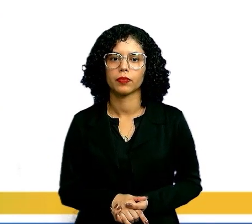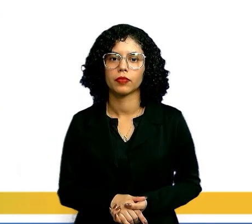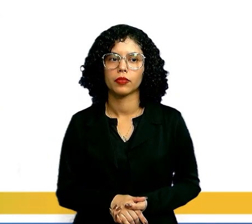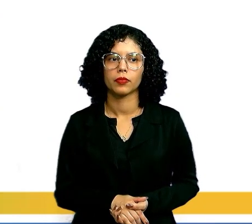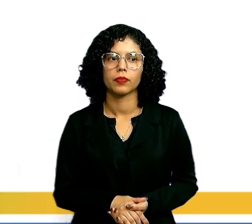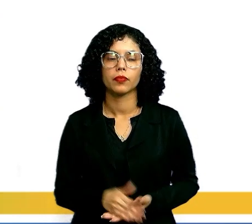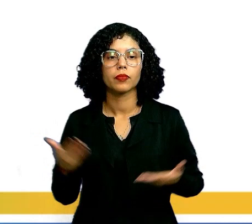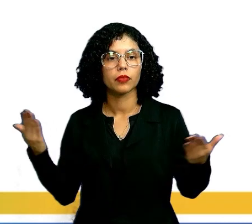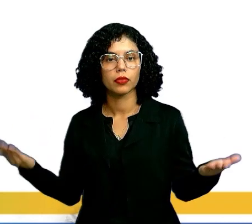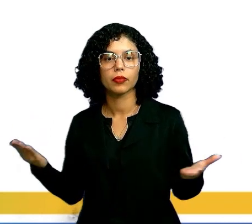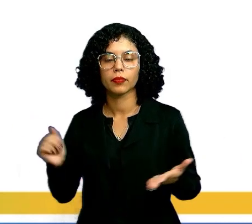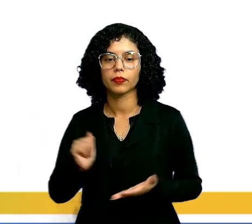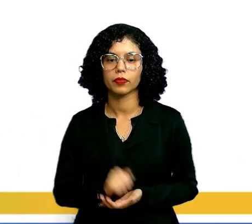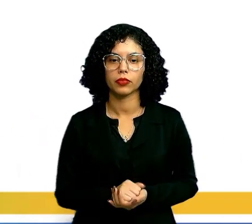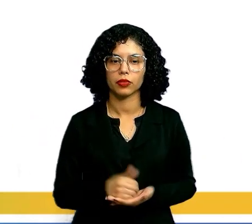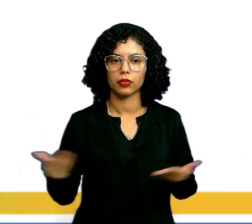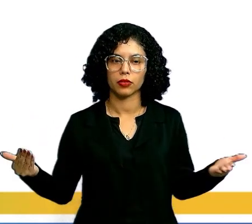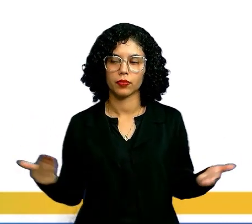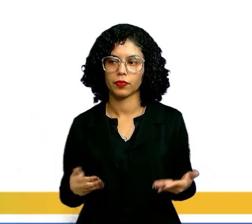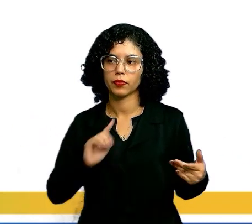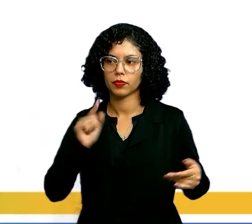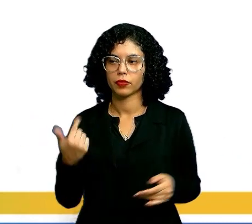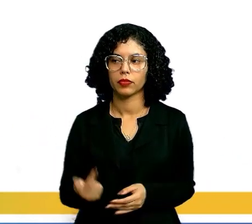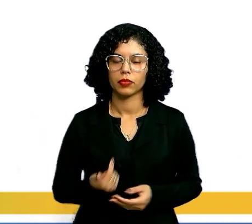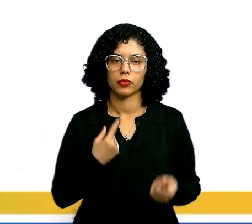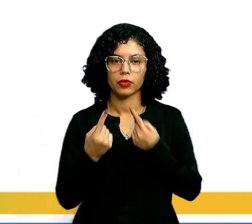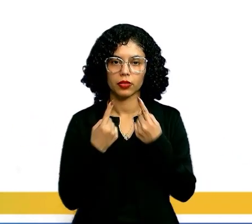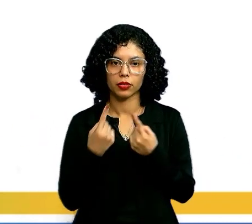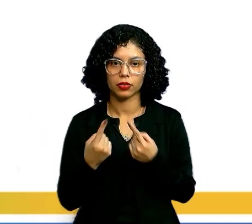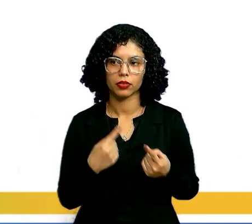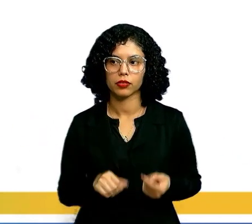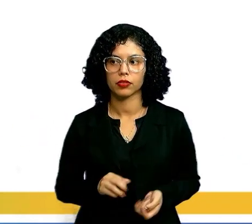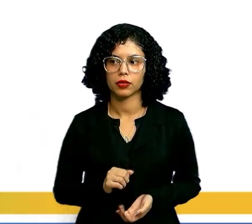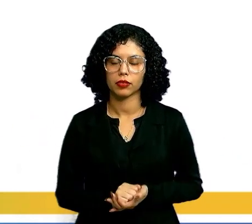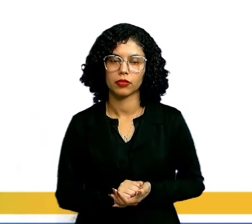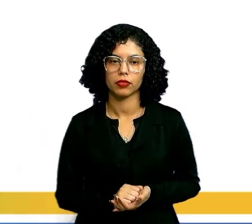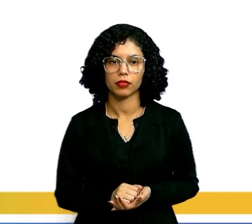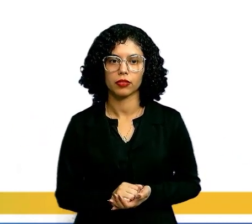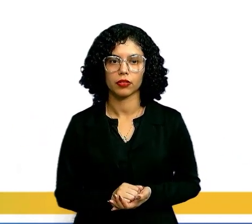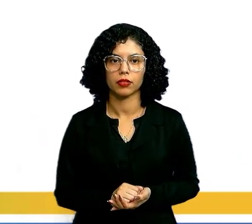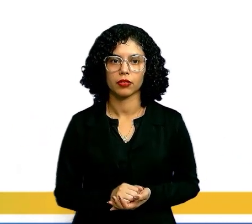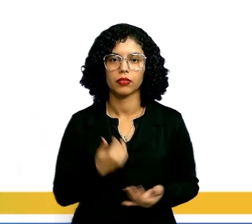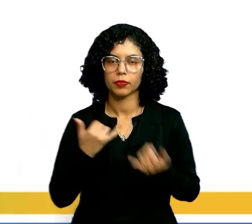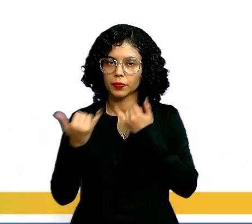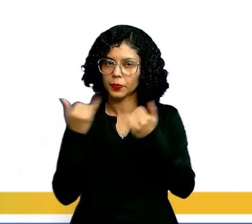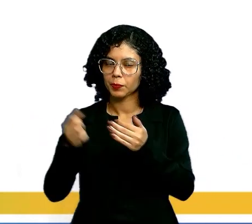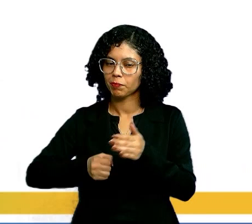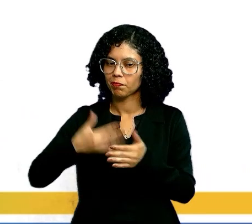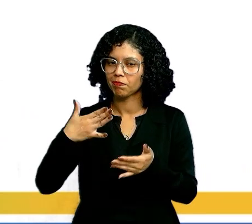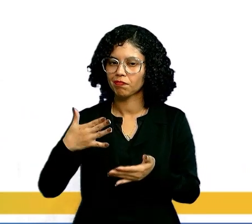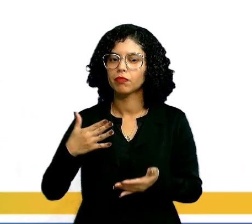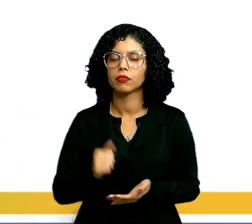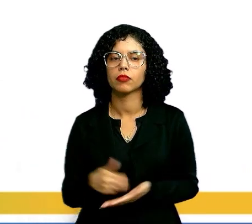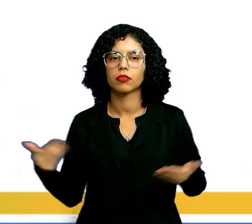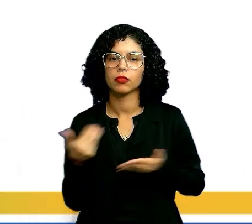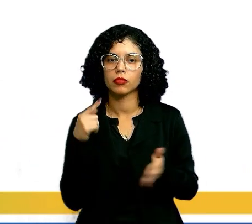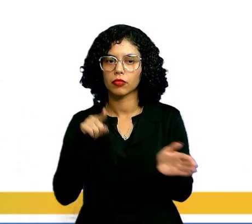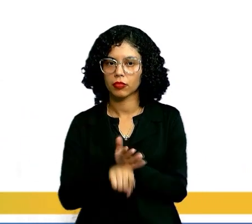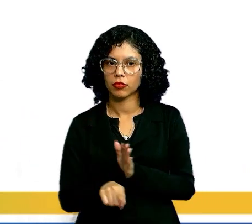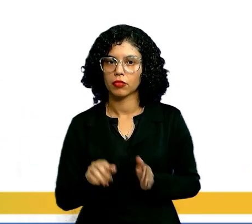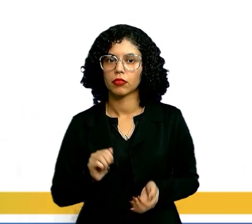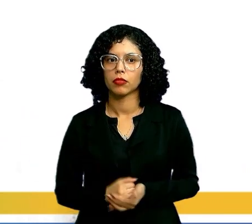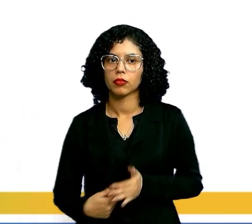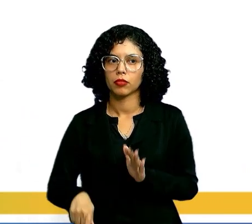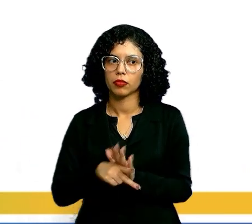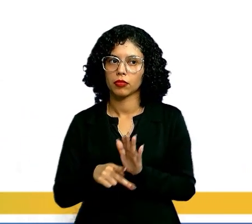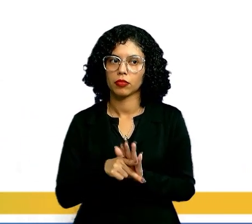Grécia então agora depois desse papo tanto quanto demorado e cheio de informações nós temos uma questão que é